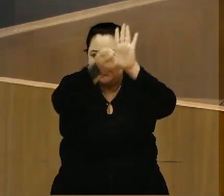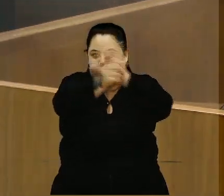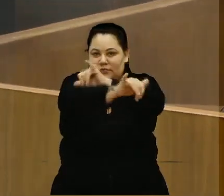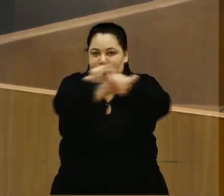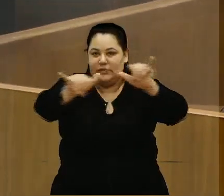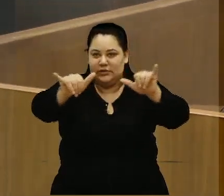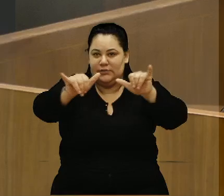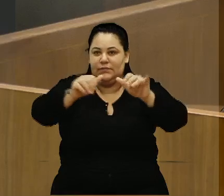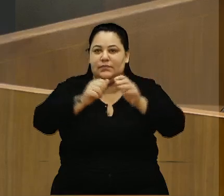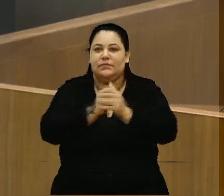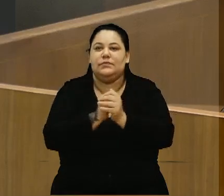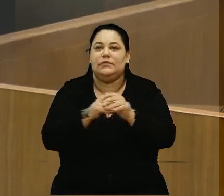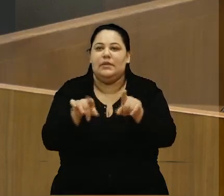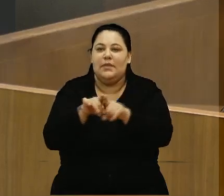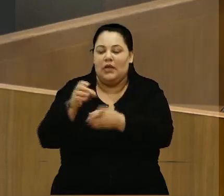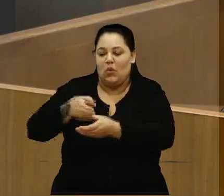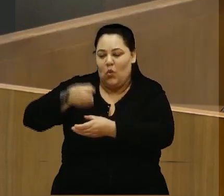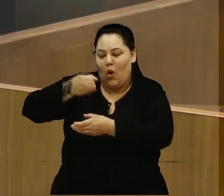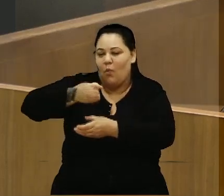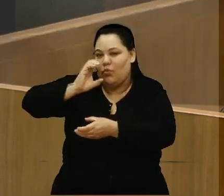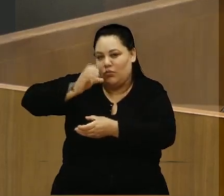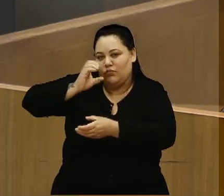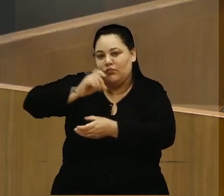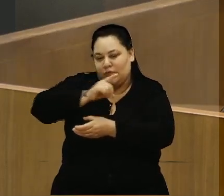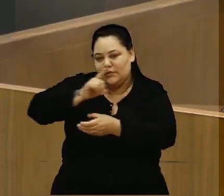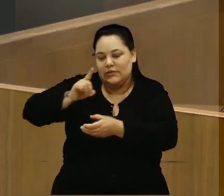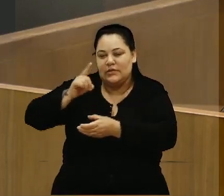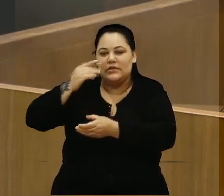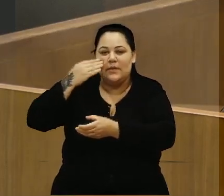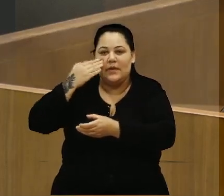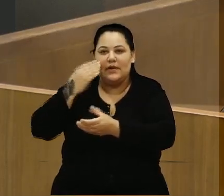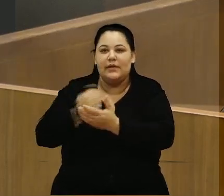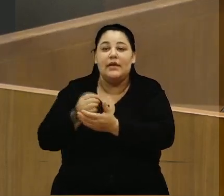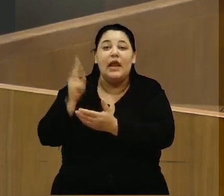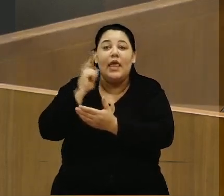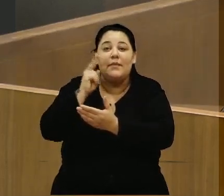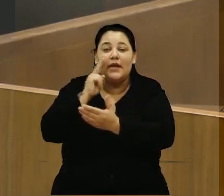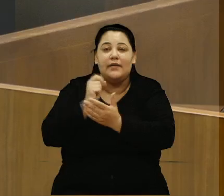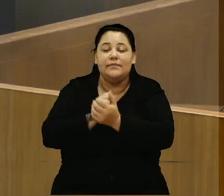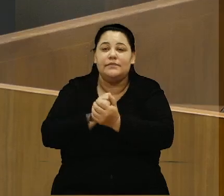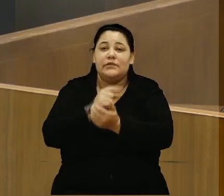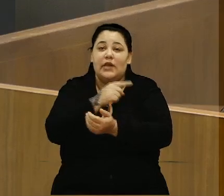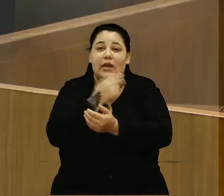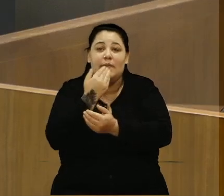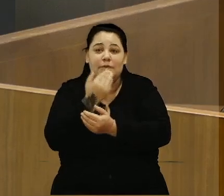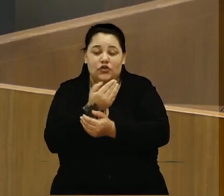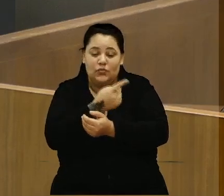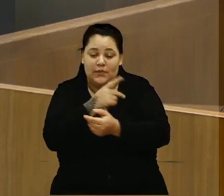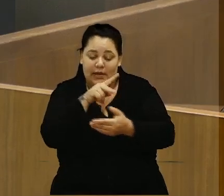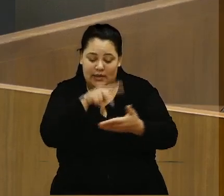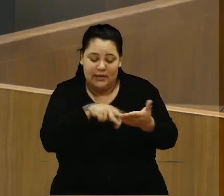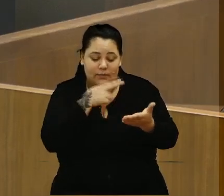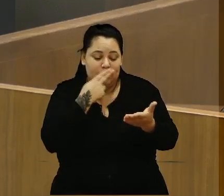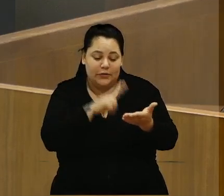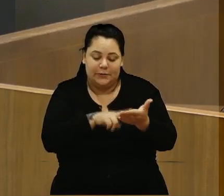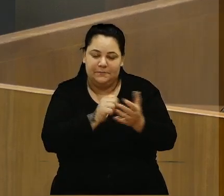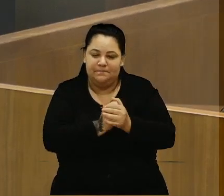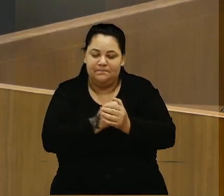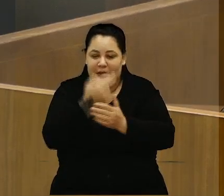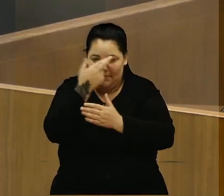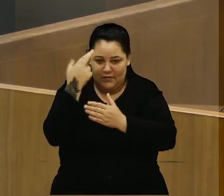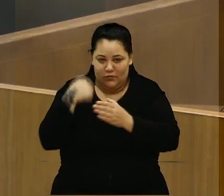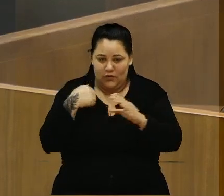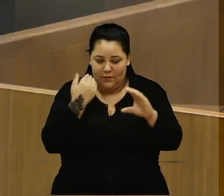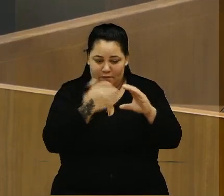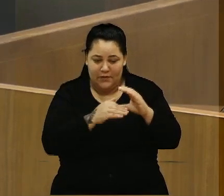Também um copo aqui para a gente poder lembrar sempre. E ela pediu para fazer a leitura da carta. Estou te enviando essa